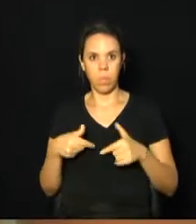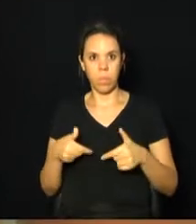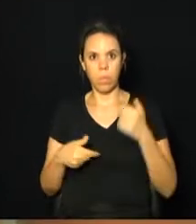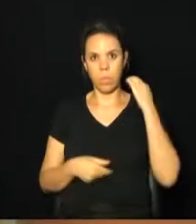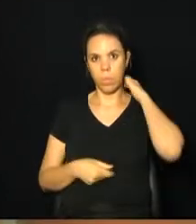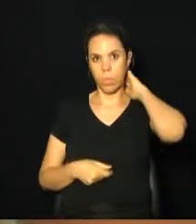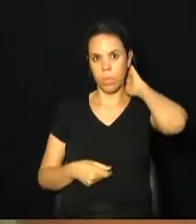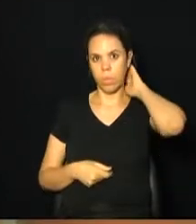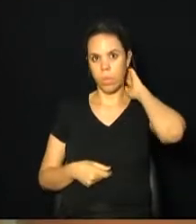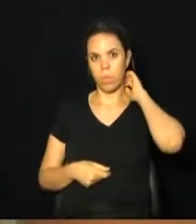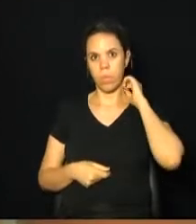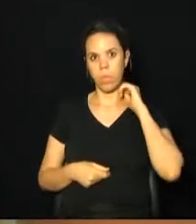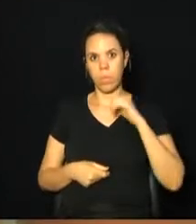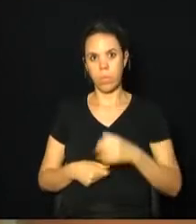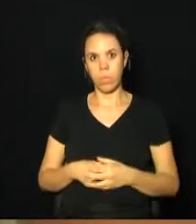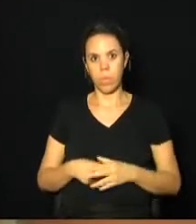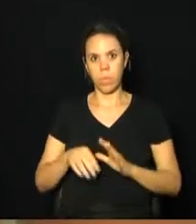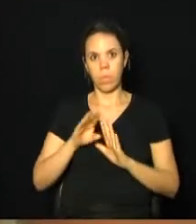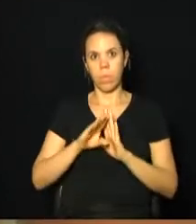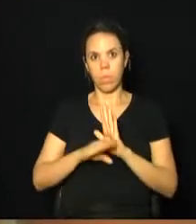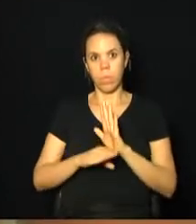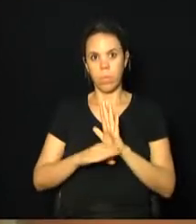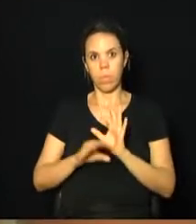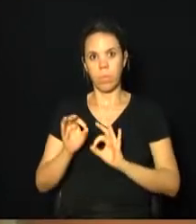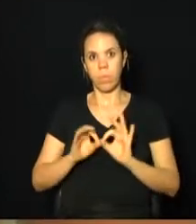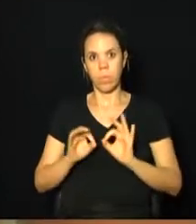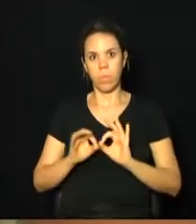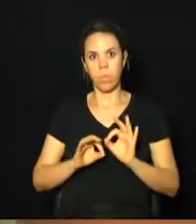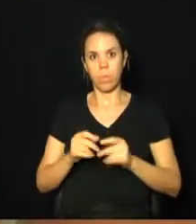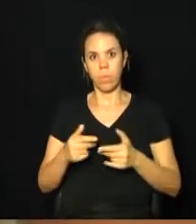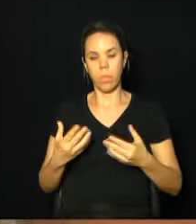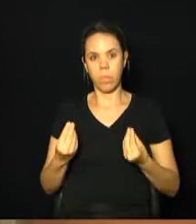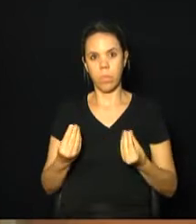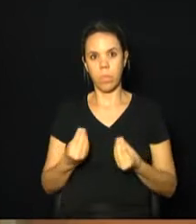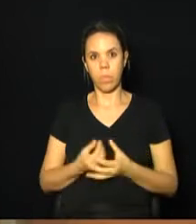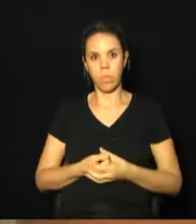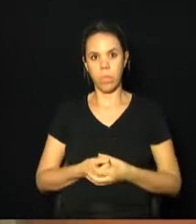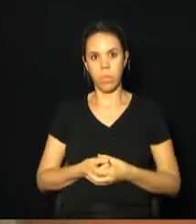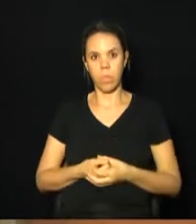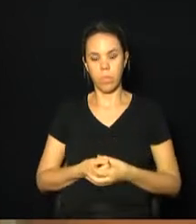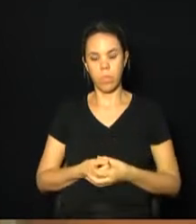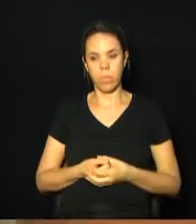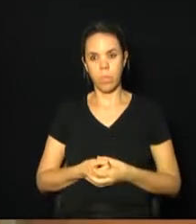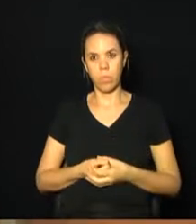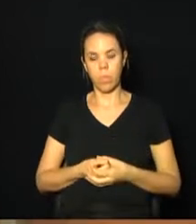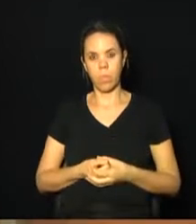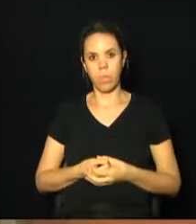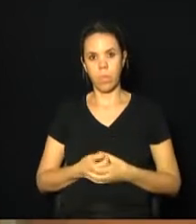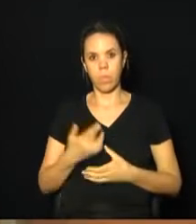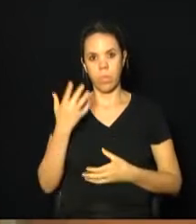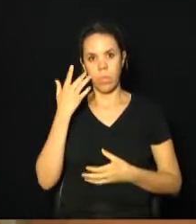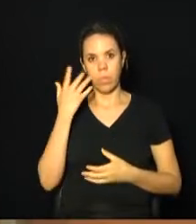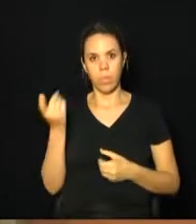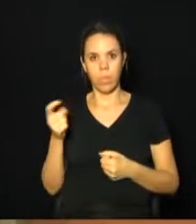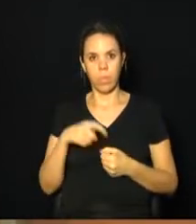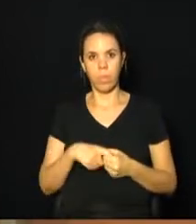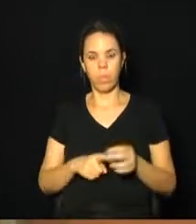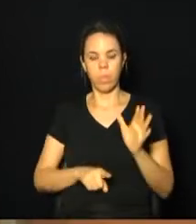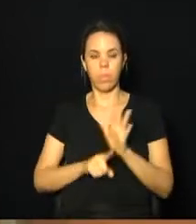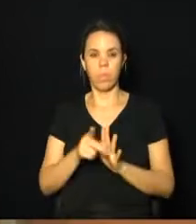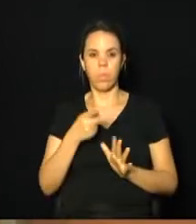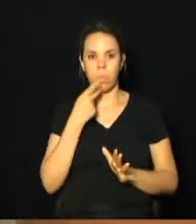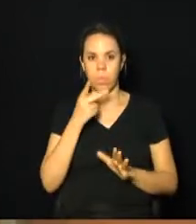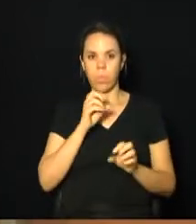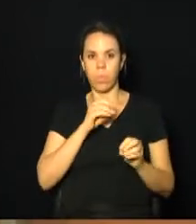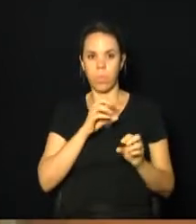ação para a execução dos programas do plano de manejo, que são muitos, mas eu acho que eu volto minha pergunta na questão